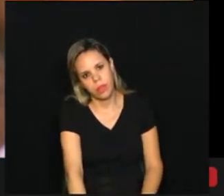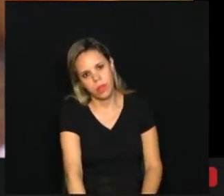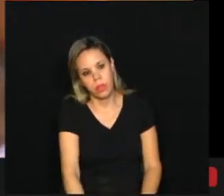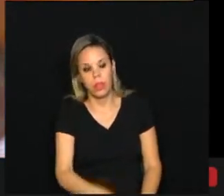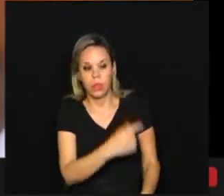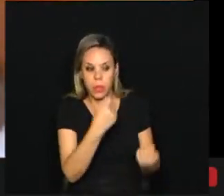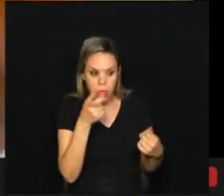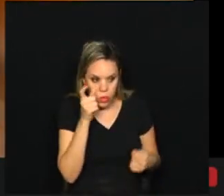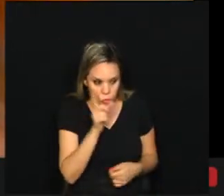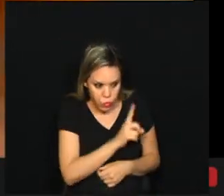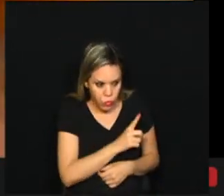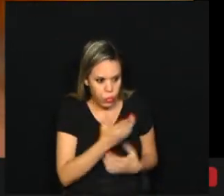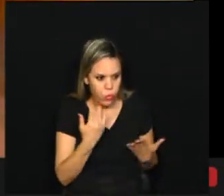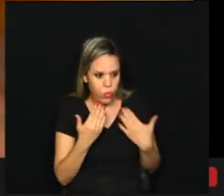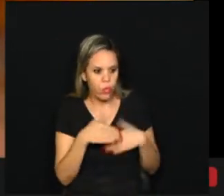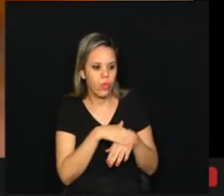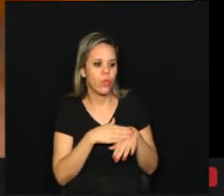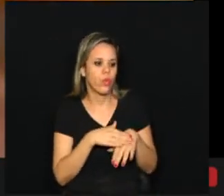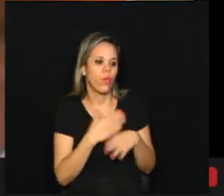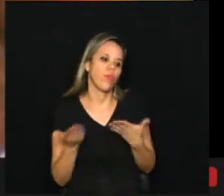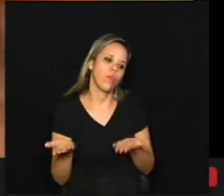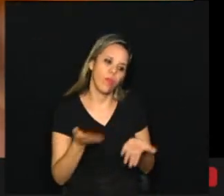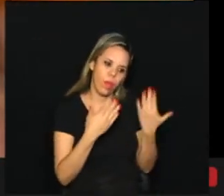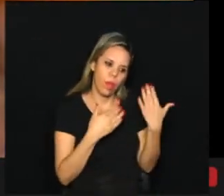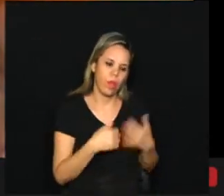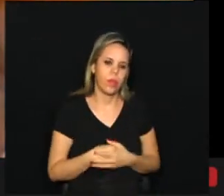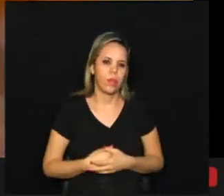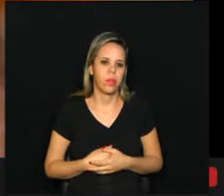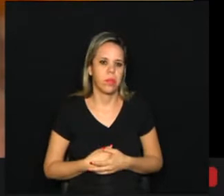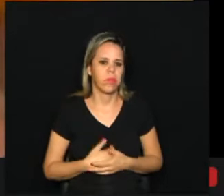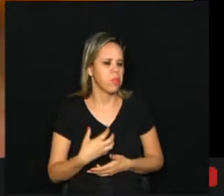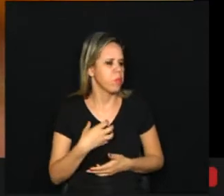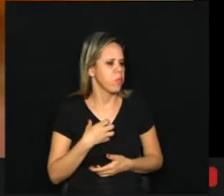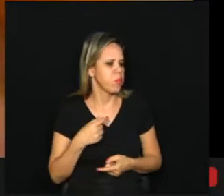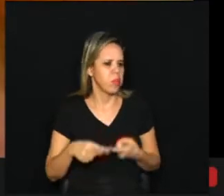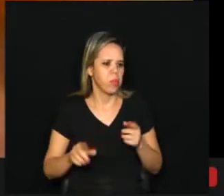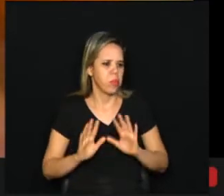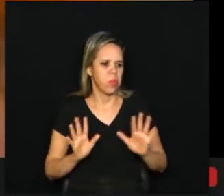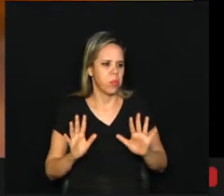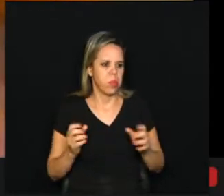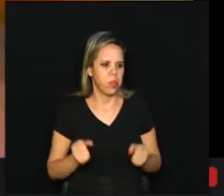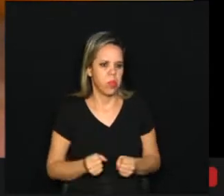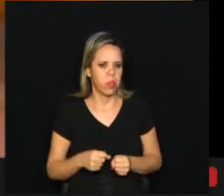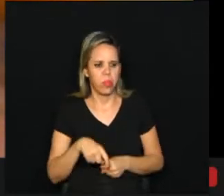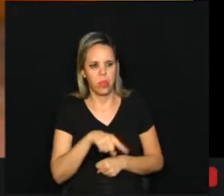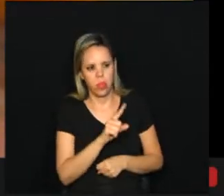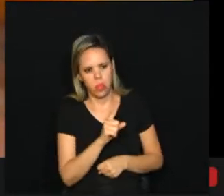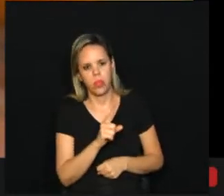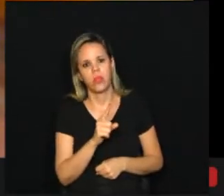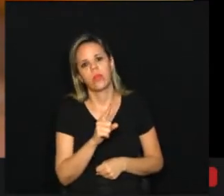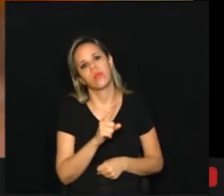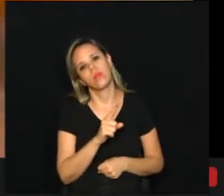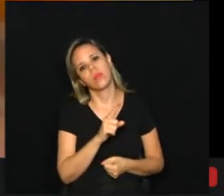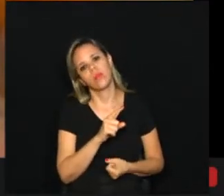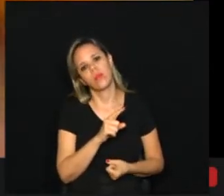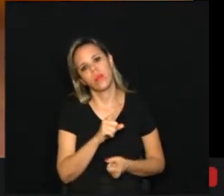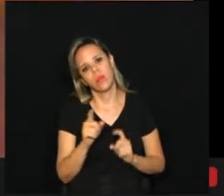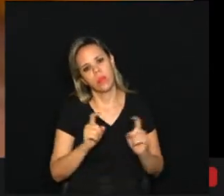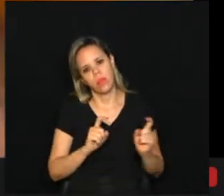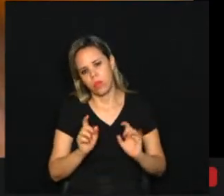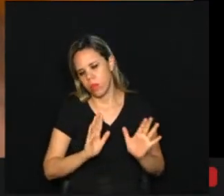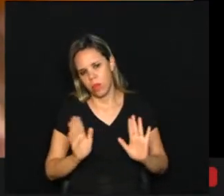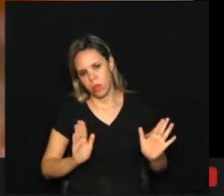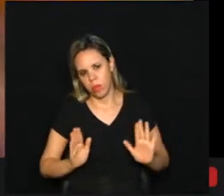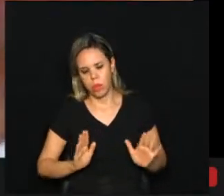precisa vir, porque estão lhe aguardando e tal. Ela falou, aí ela não se sentiu confortável de ir até a reunião,